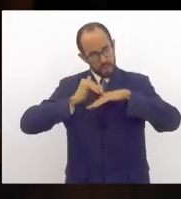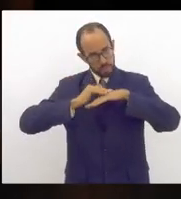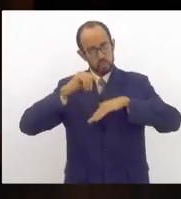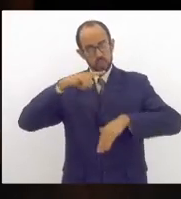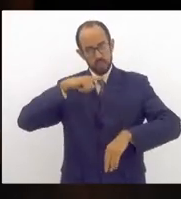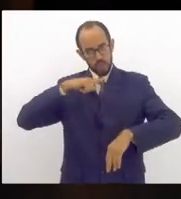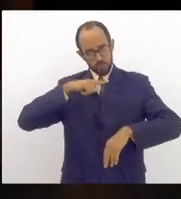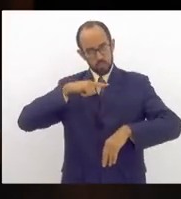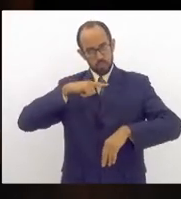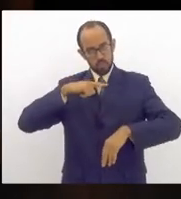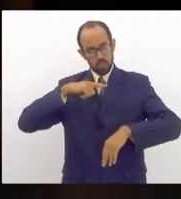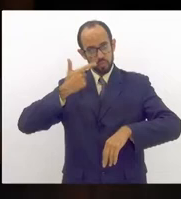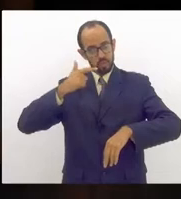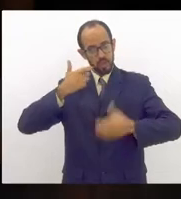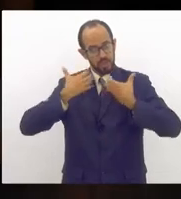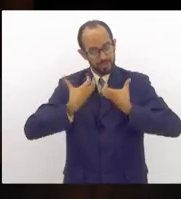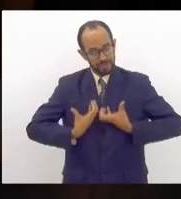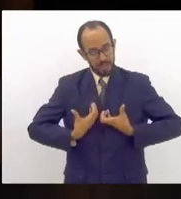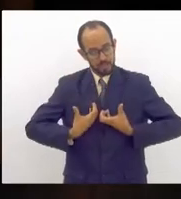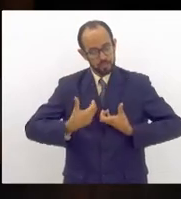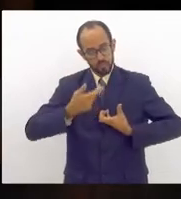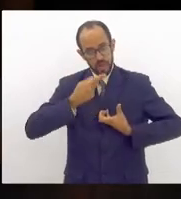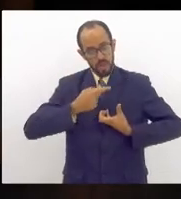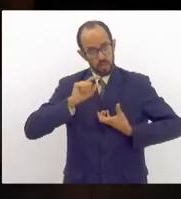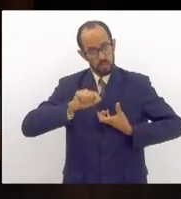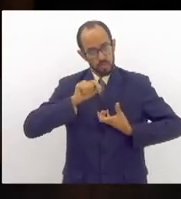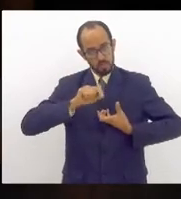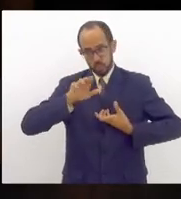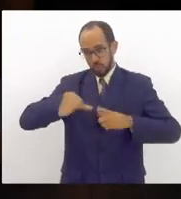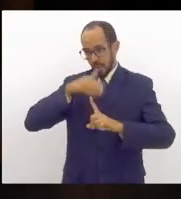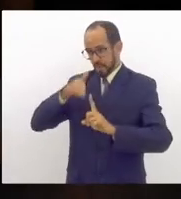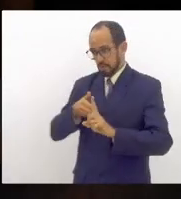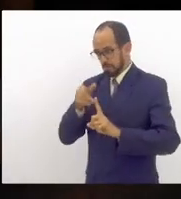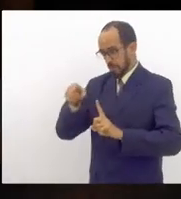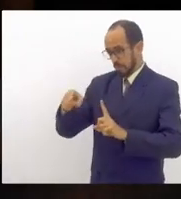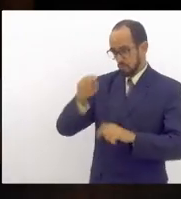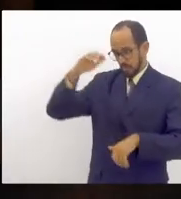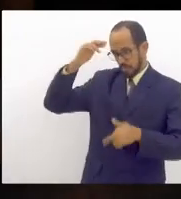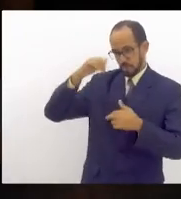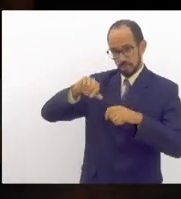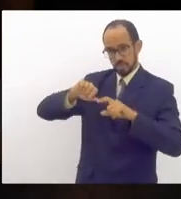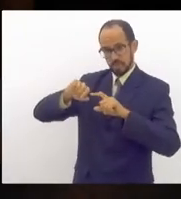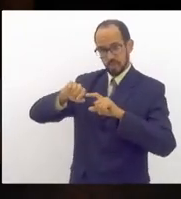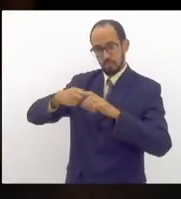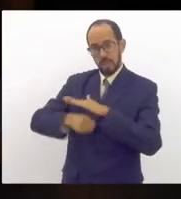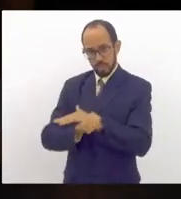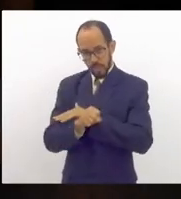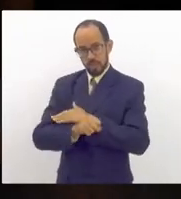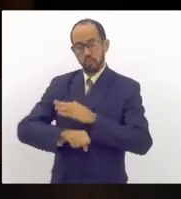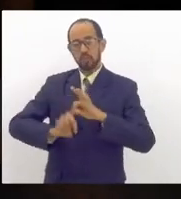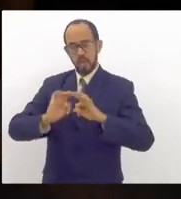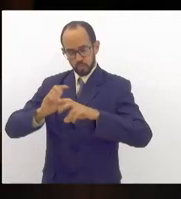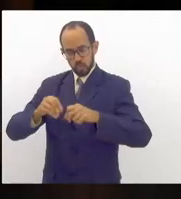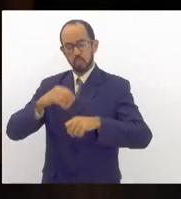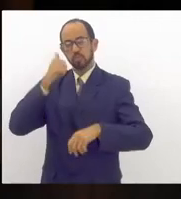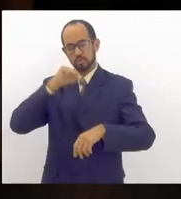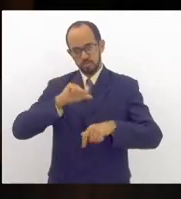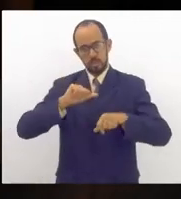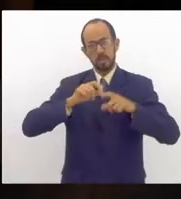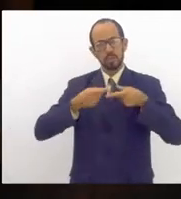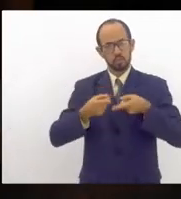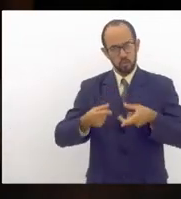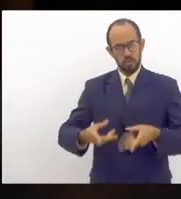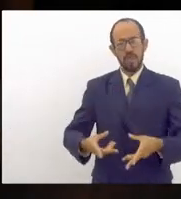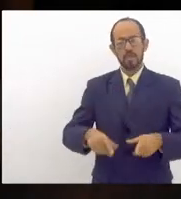não canso de dizer isso muito respeito por esse mandato por tudo que ele fez por nós por tudo que ele fez pelas trabalhadoras do Comércio por tudo que ele fez